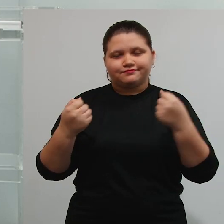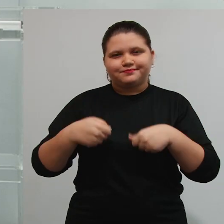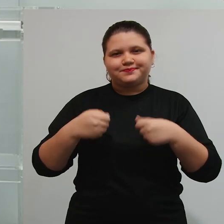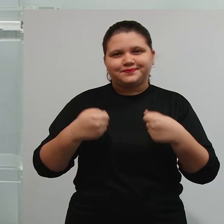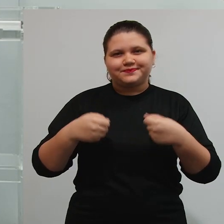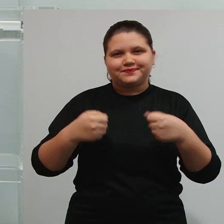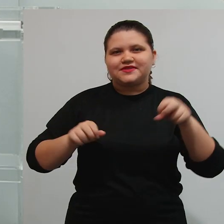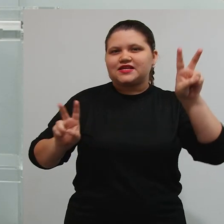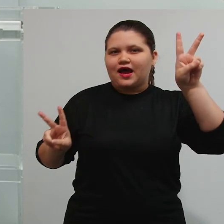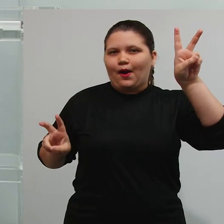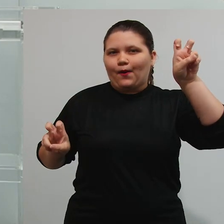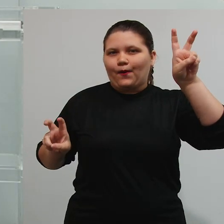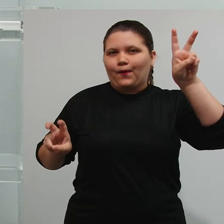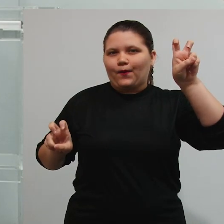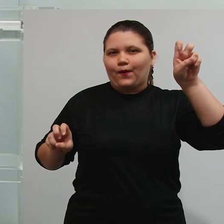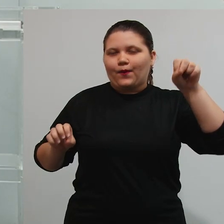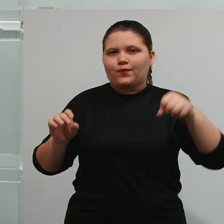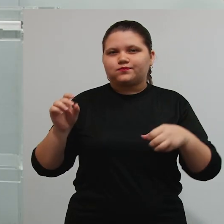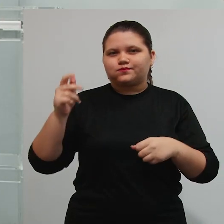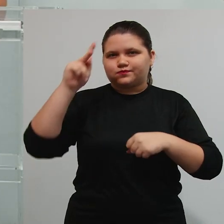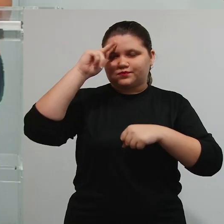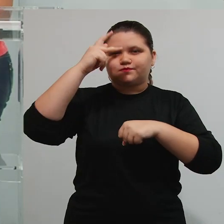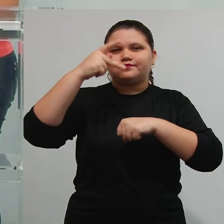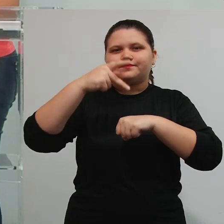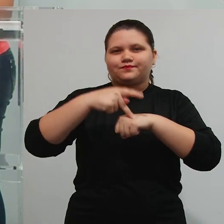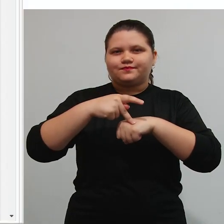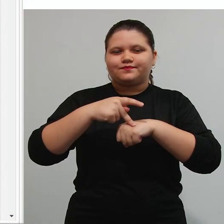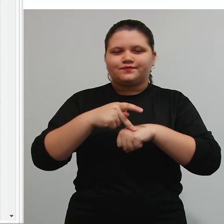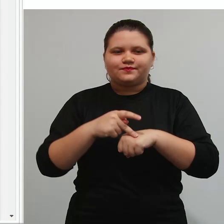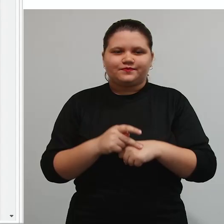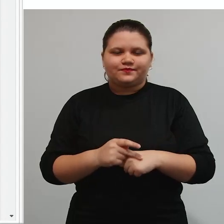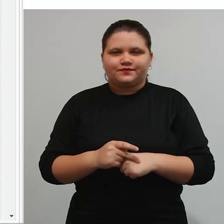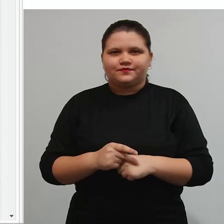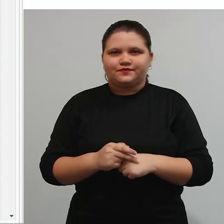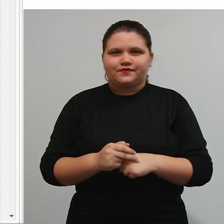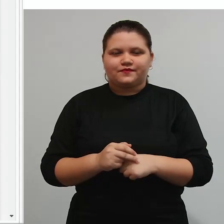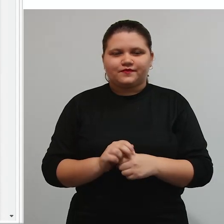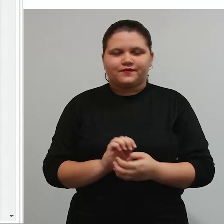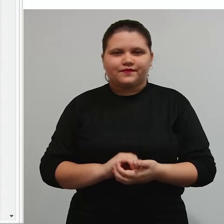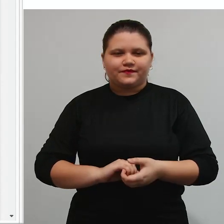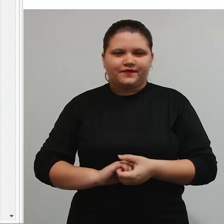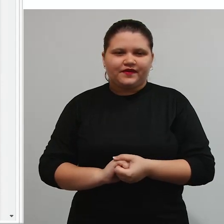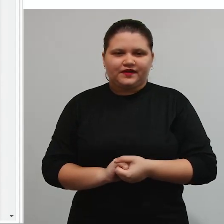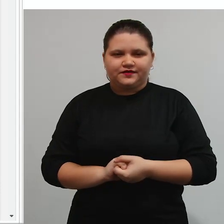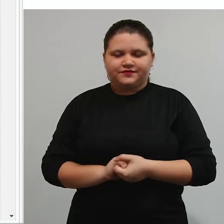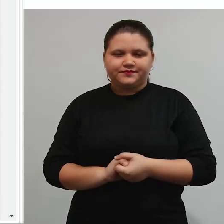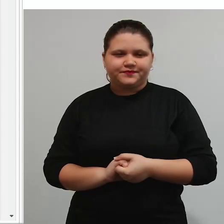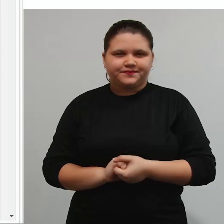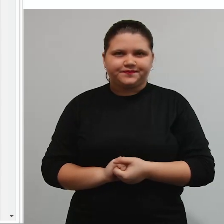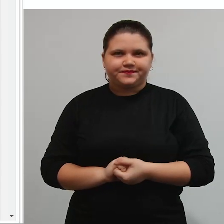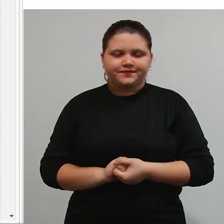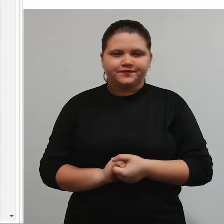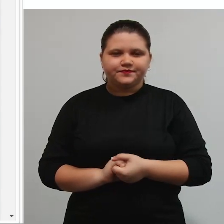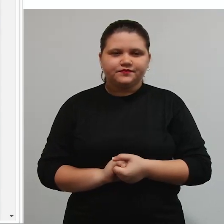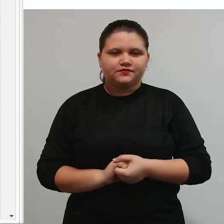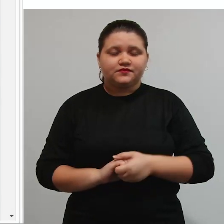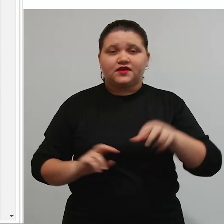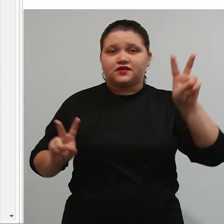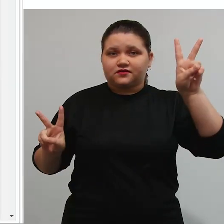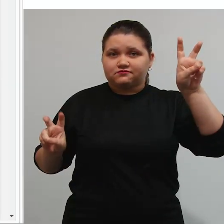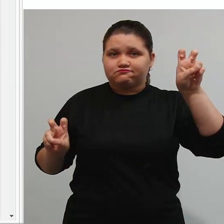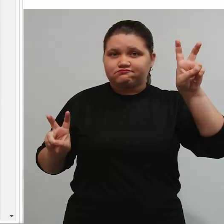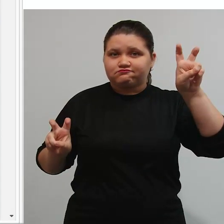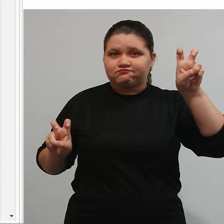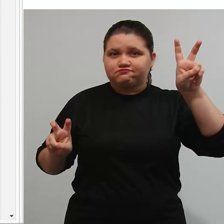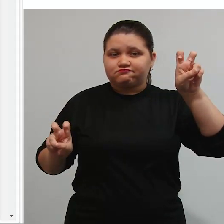como que faz isso? Por meio das citações. A 10.520 vai dizer que as